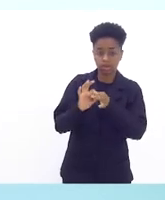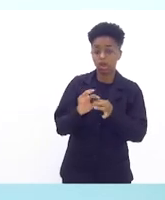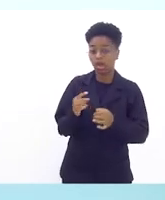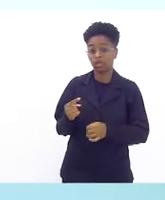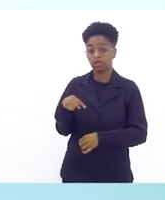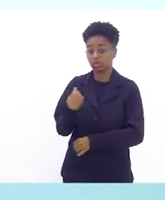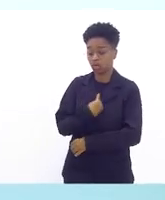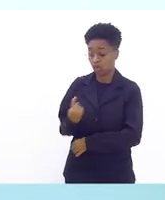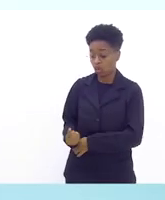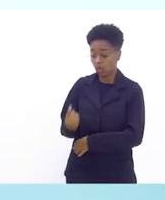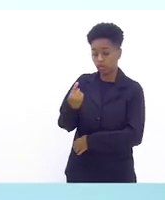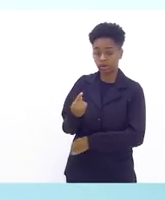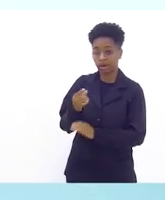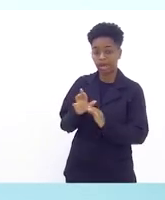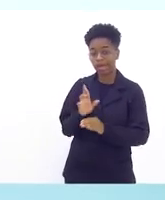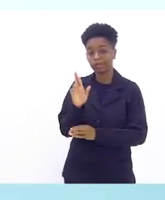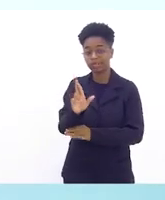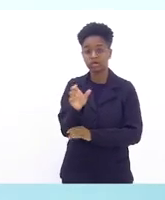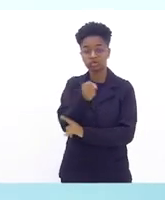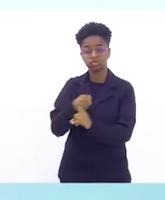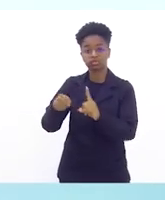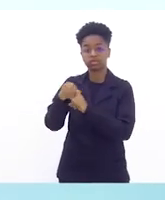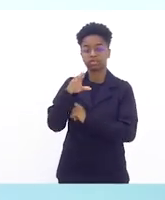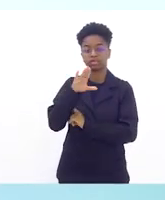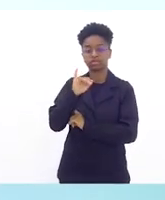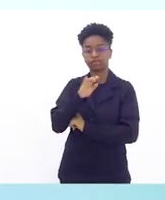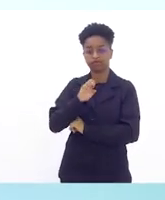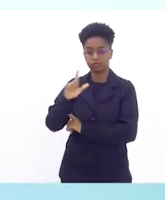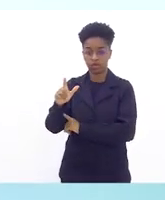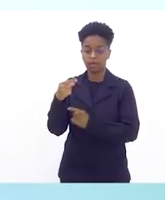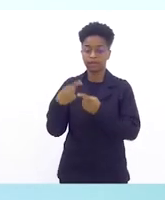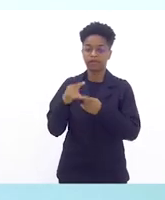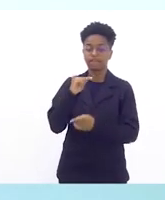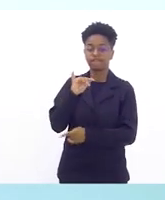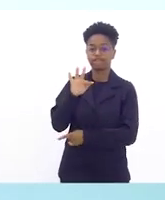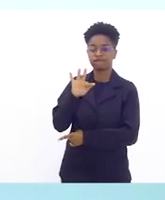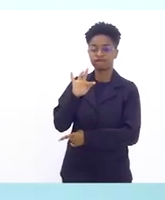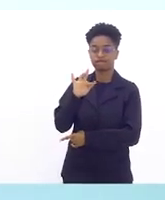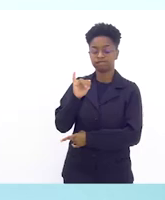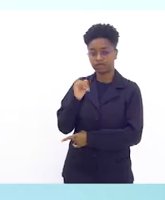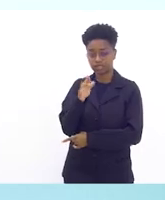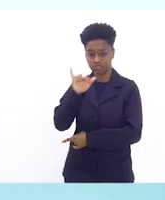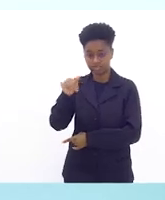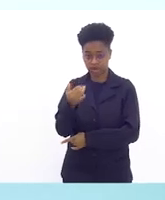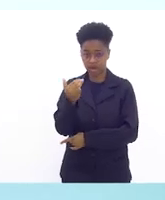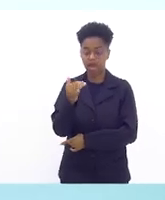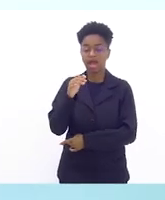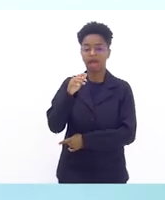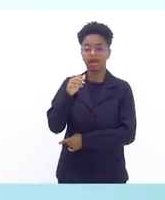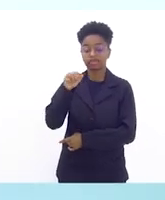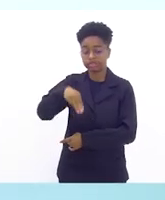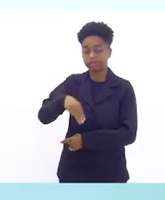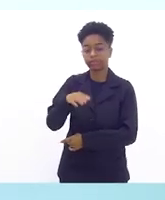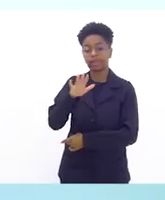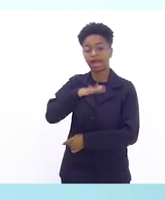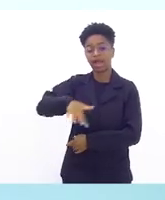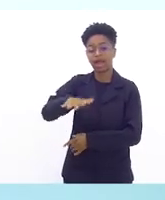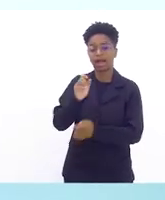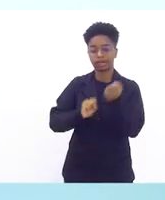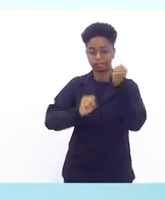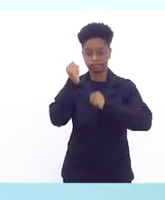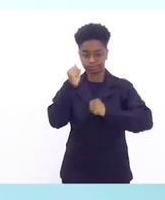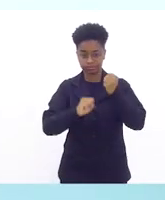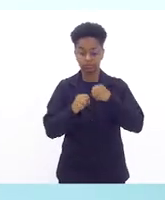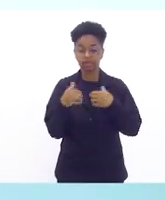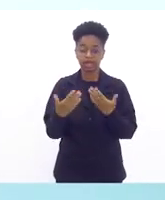pela sociedade civil né pelo setor produtivo então Aqueles que são da sociedade civil demandas para edema